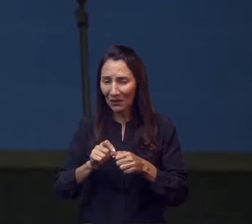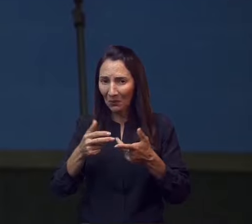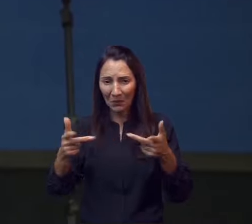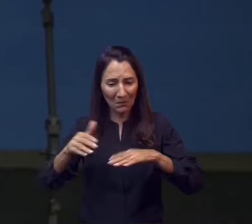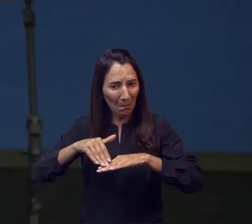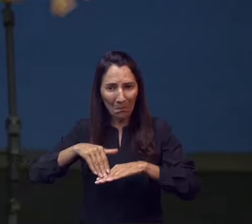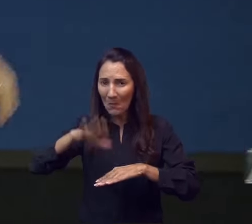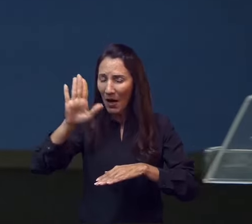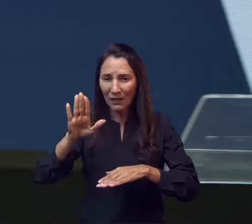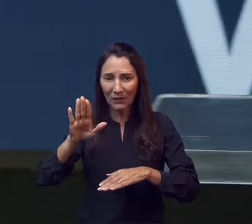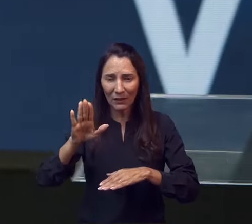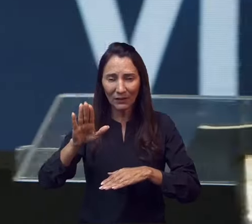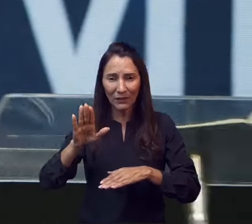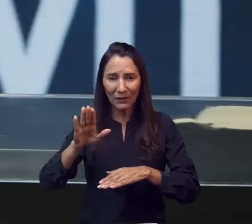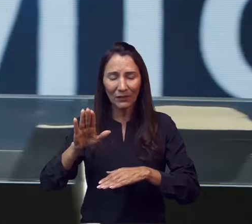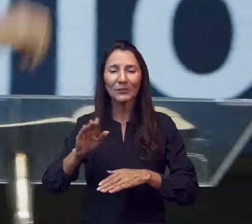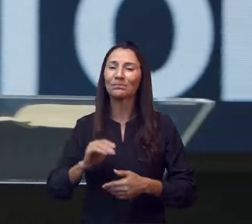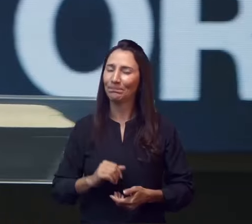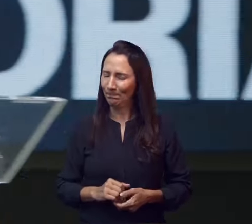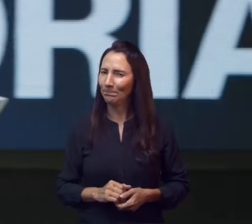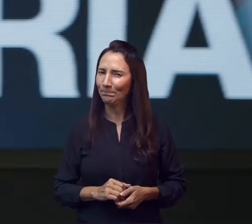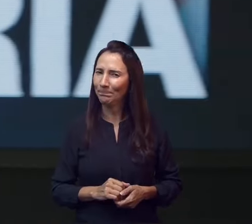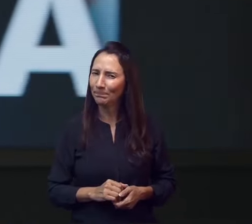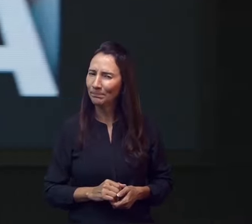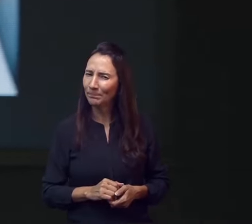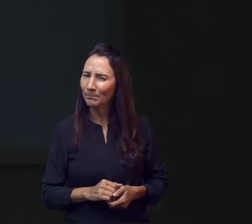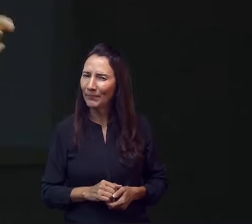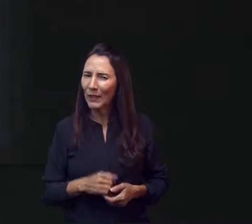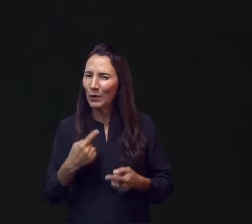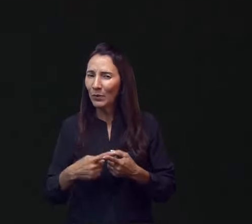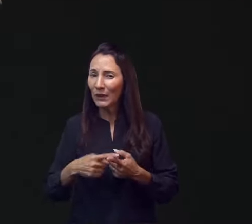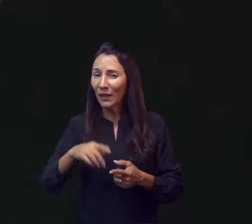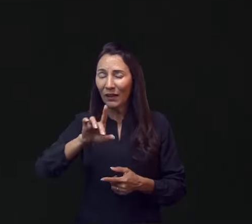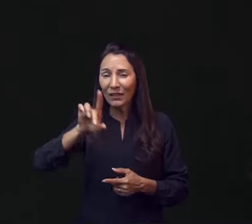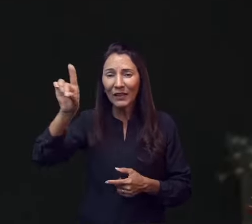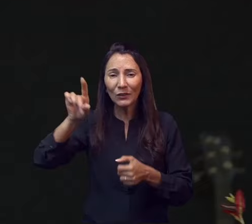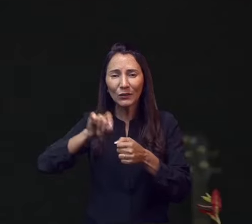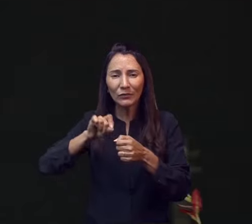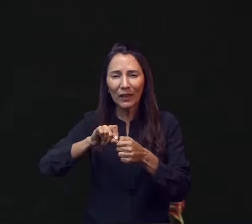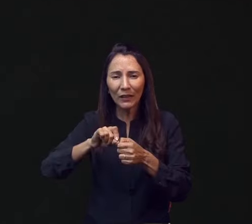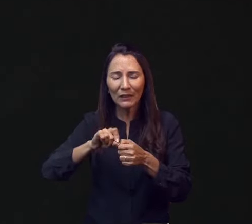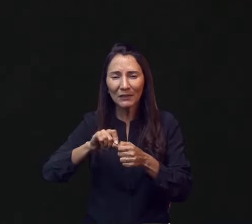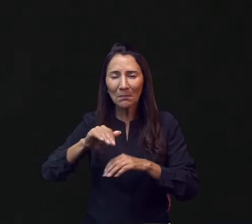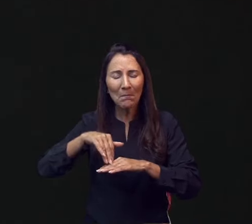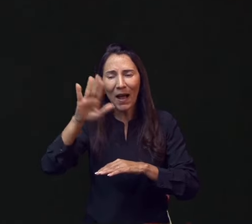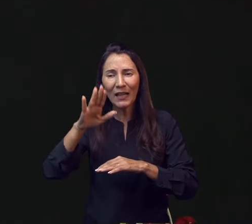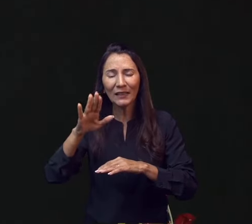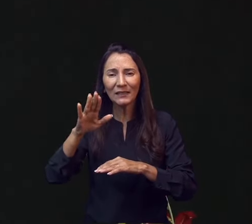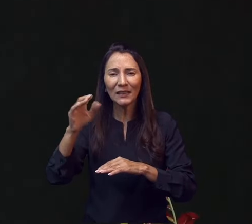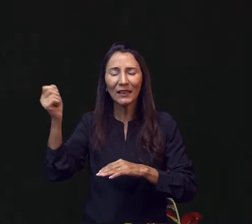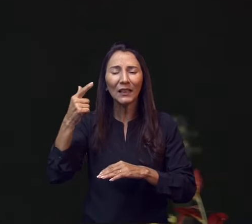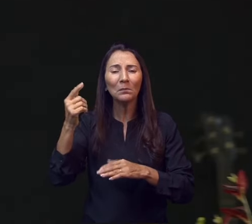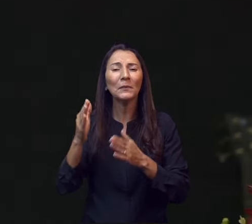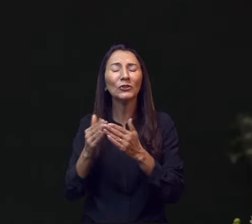essas afirmações da Bíblia Então vamos lá número um porque Deus faz além do que pedimos primeiro